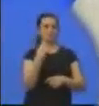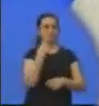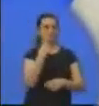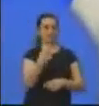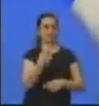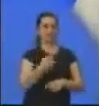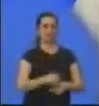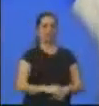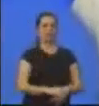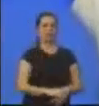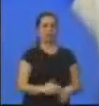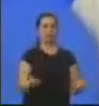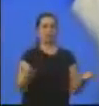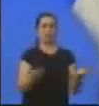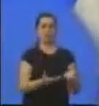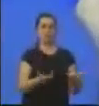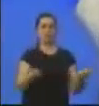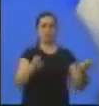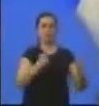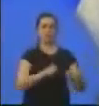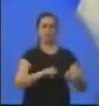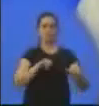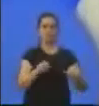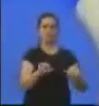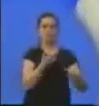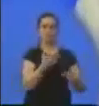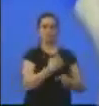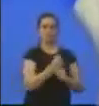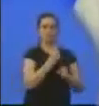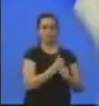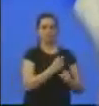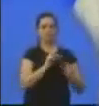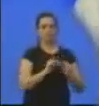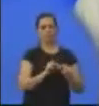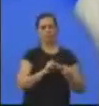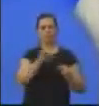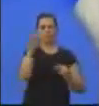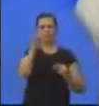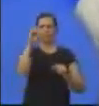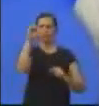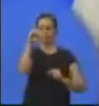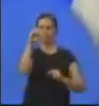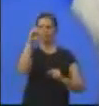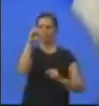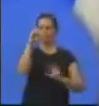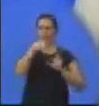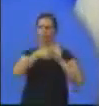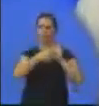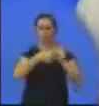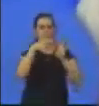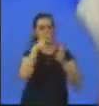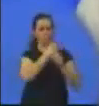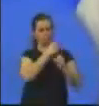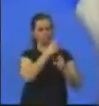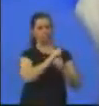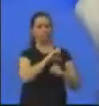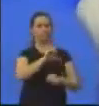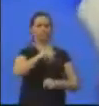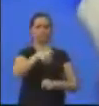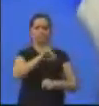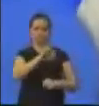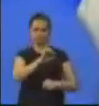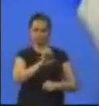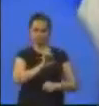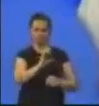Então, nós podemos usar essa notação, essa setinha e o 0 lá em cima para indicar. Calculei o limite e foi para 0. É